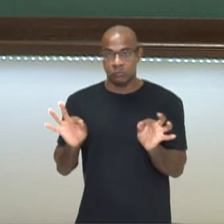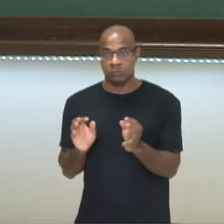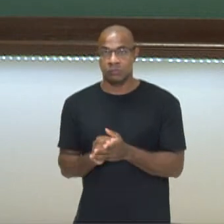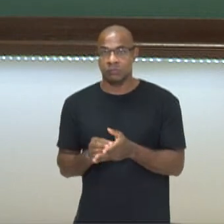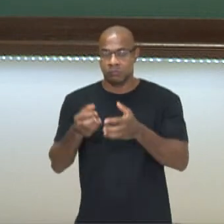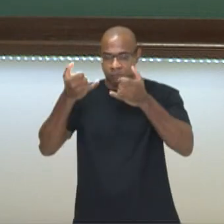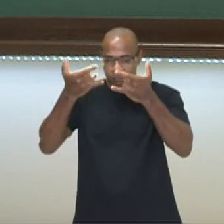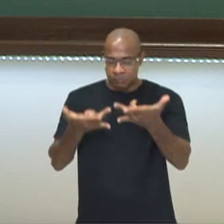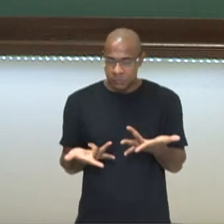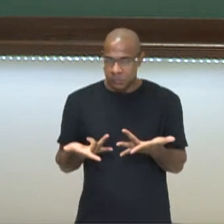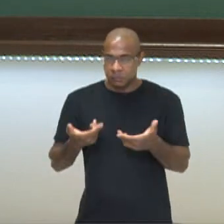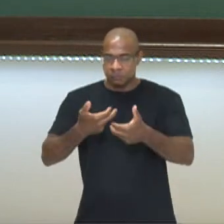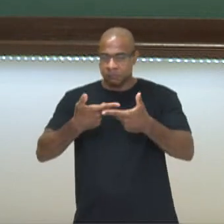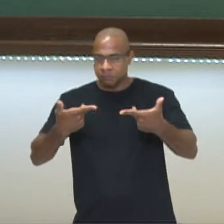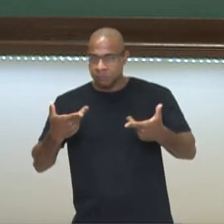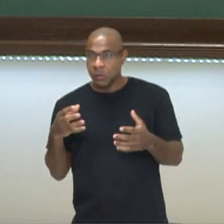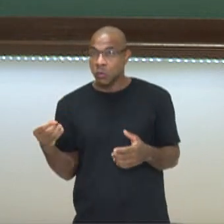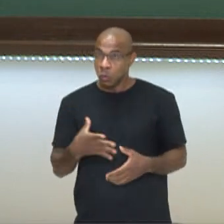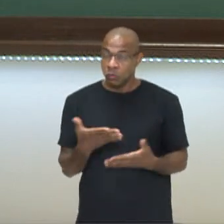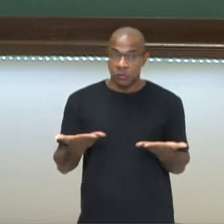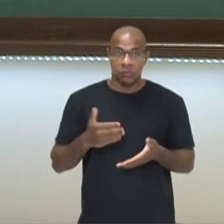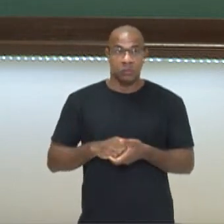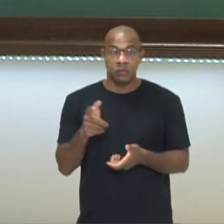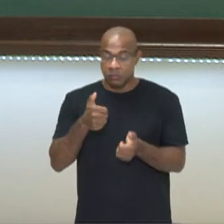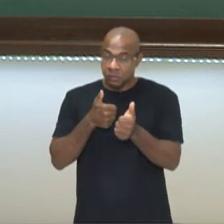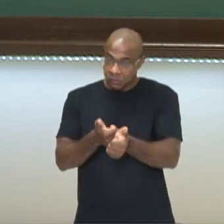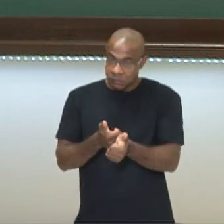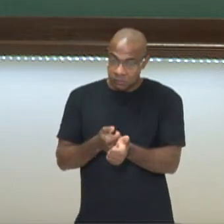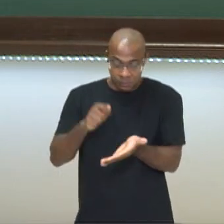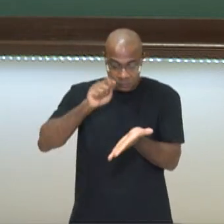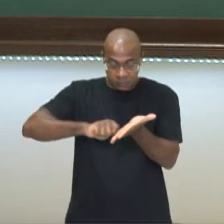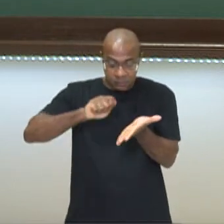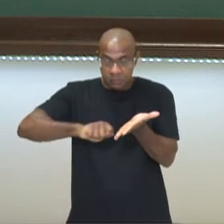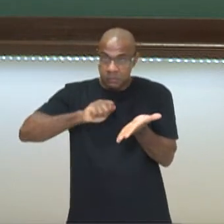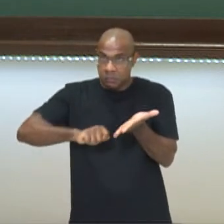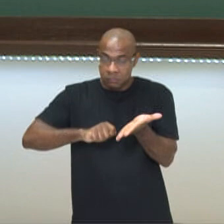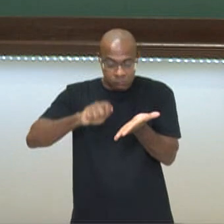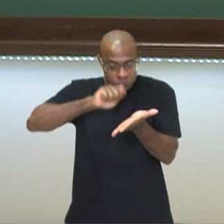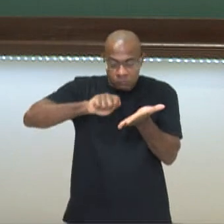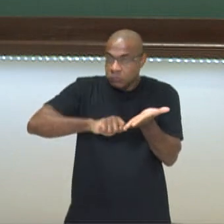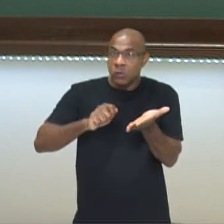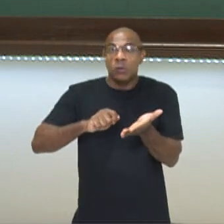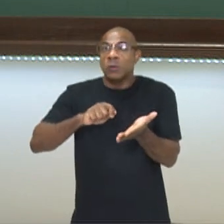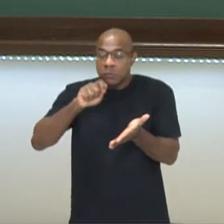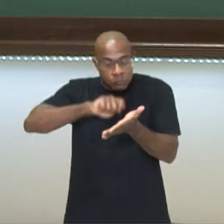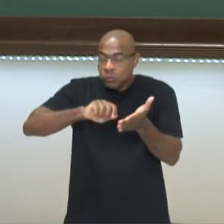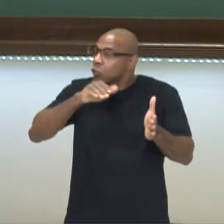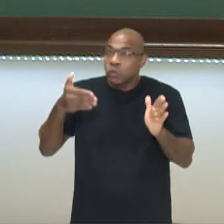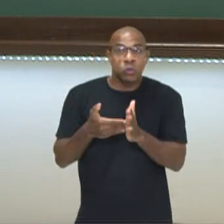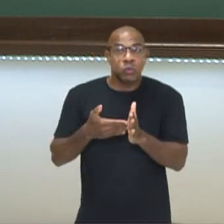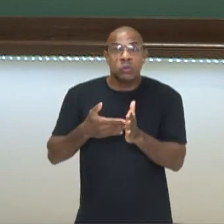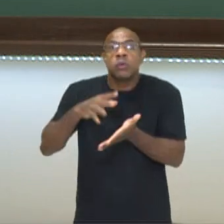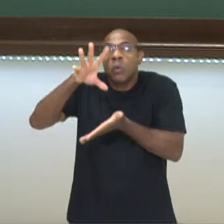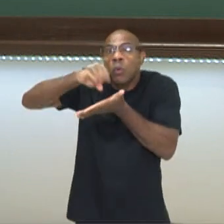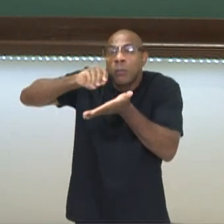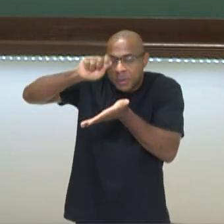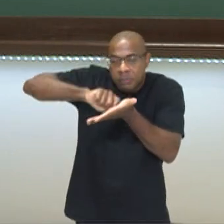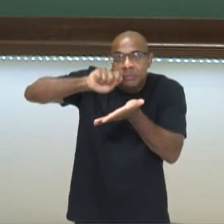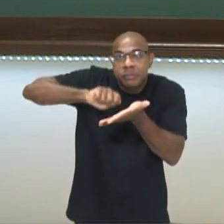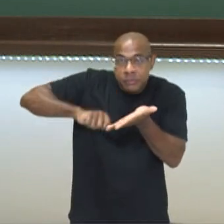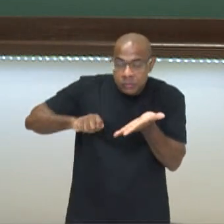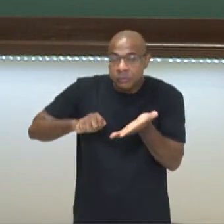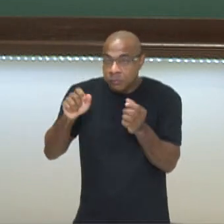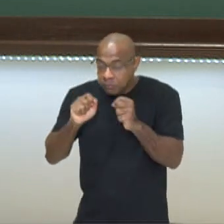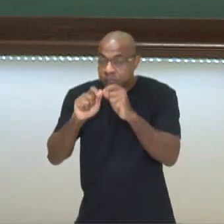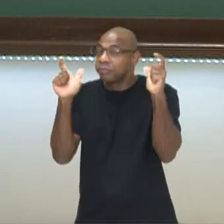novos. Então, se você vai me acompanhar nessa aula, pega o seu caderno de matemática e anote todas as informações. Nós vamos ter várias paradas. Então, você